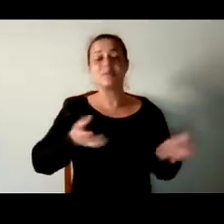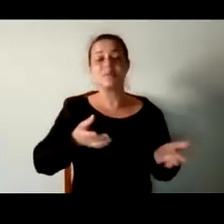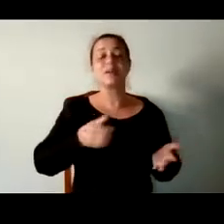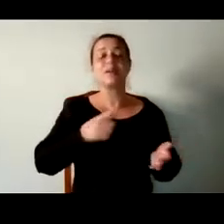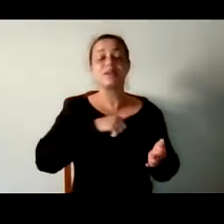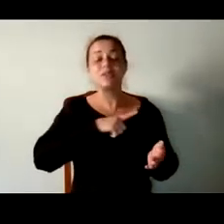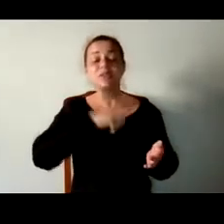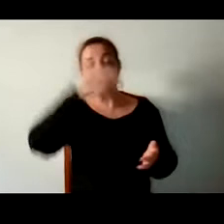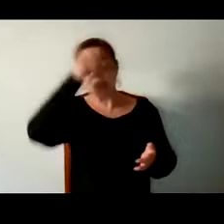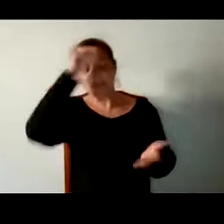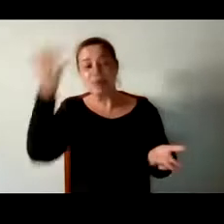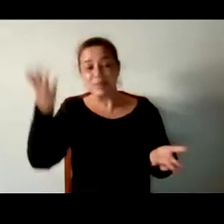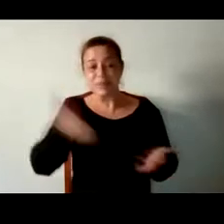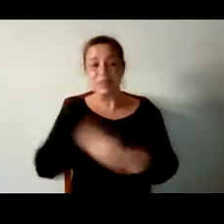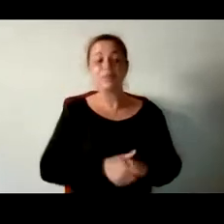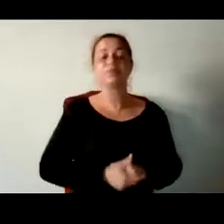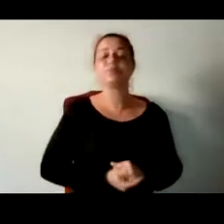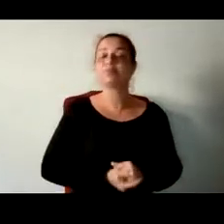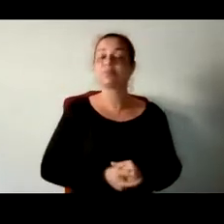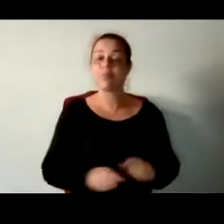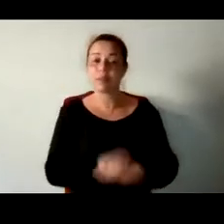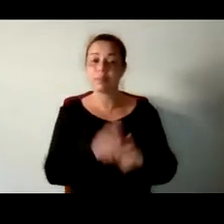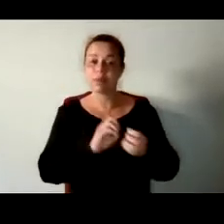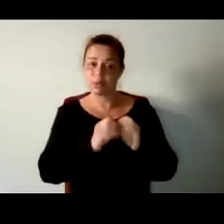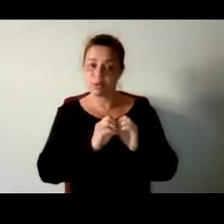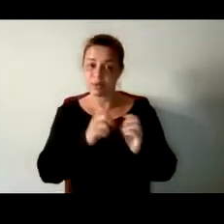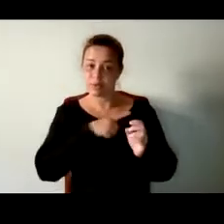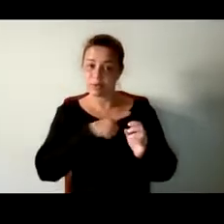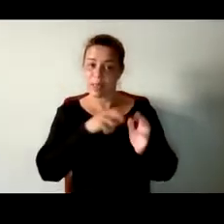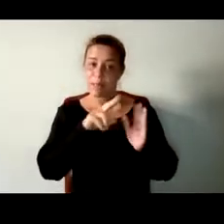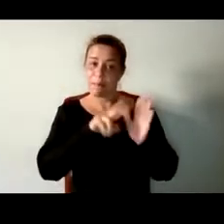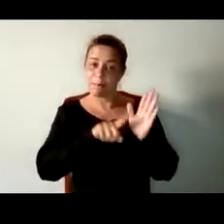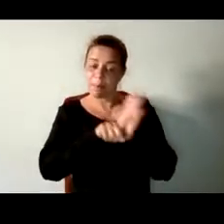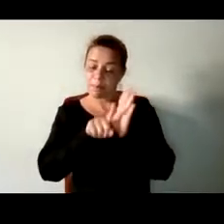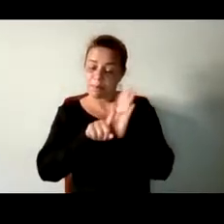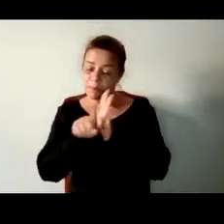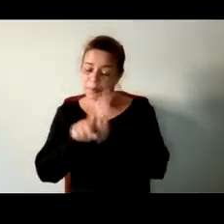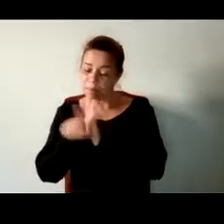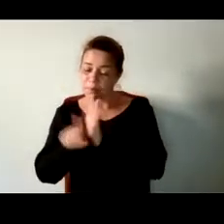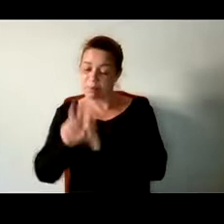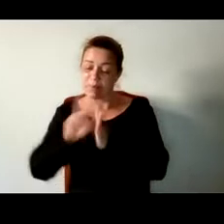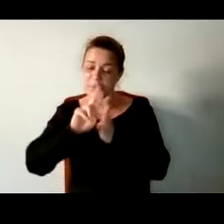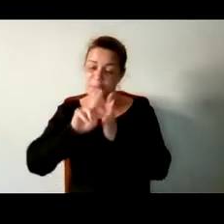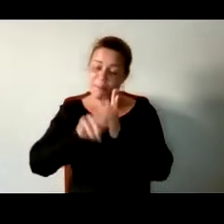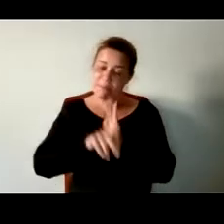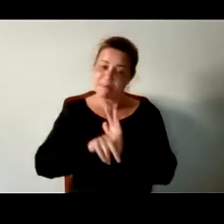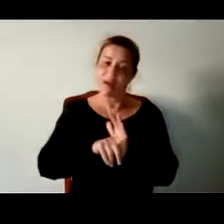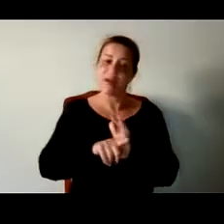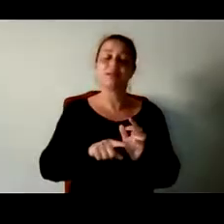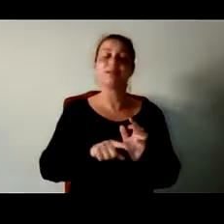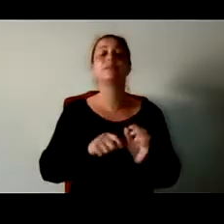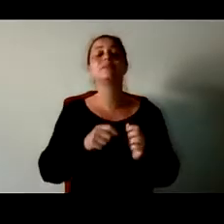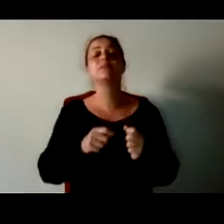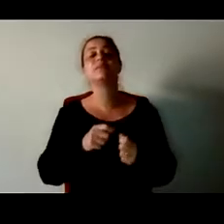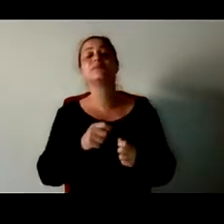também, nessa oficina, eu vou estar aplicando um questionário envolvendo perguntas abertas ou fechadas